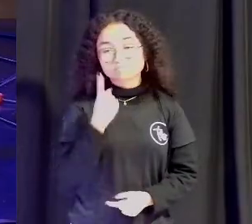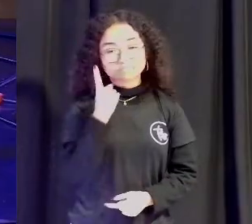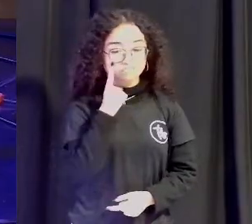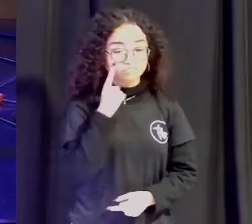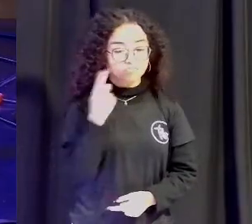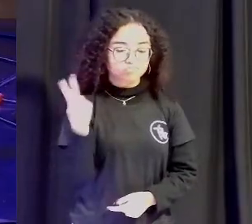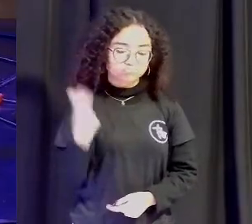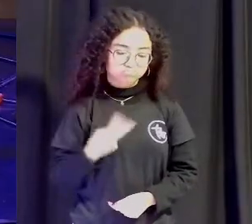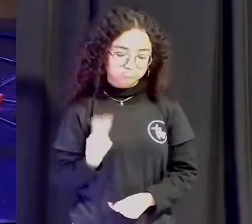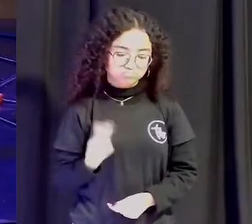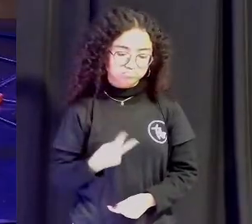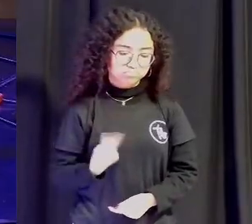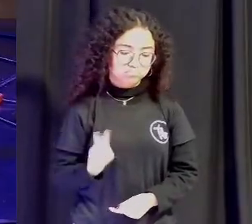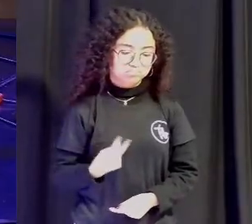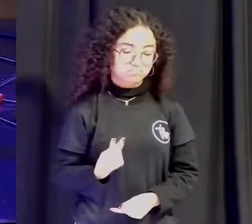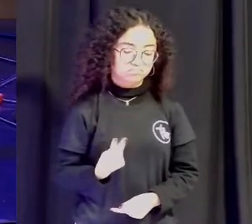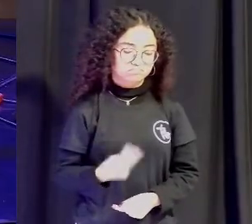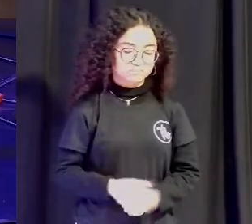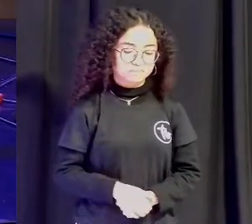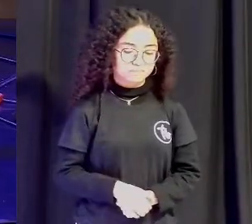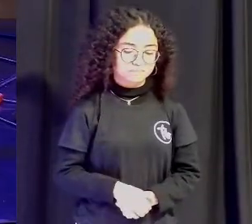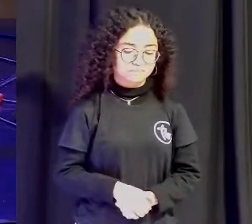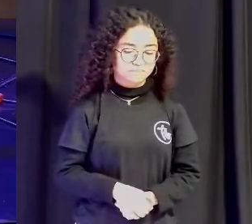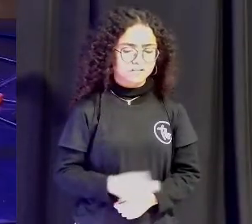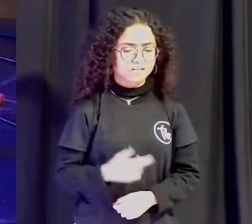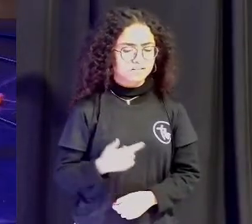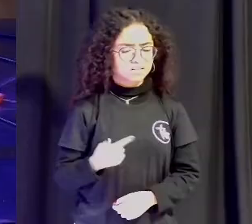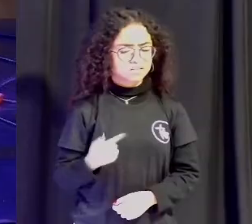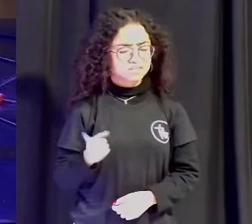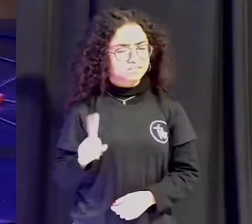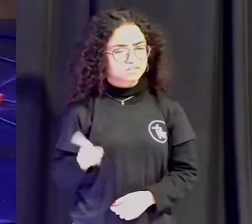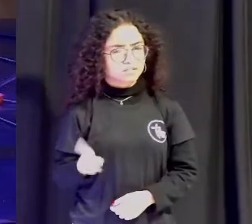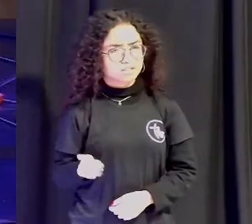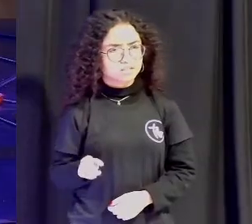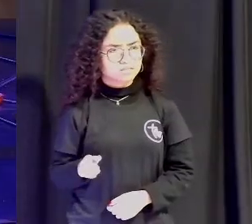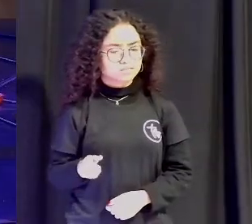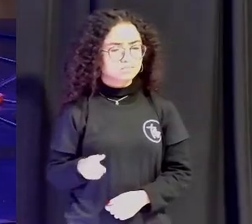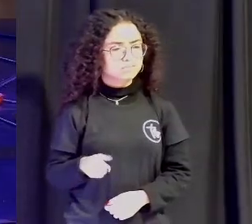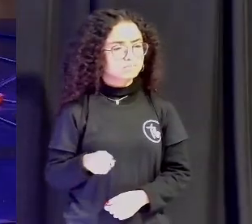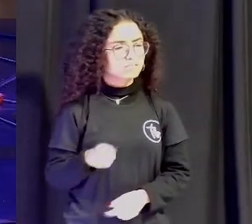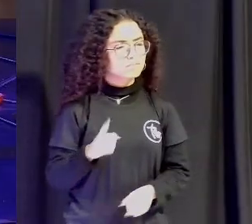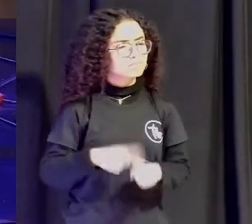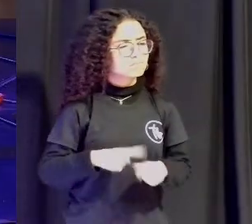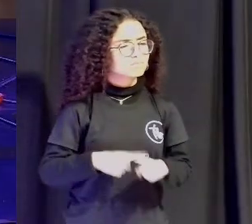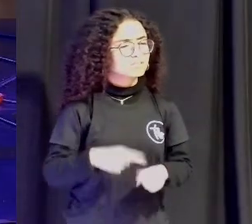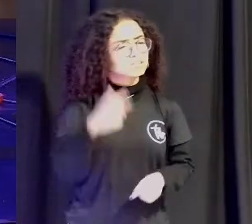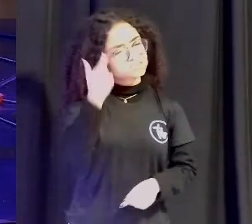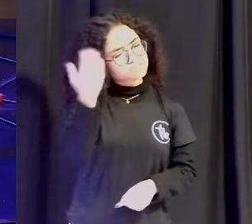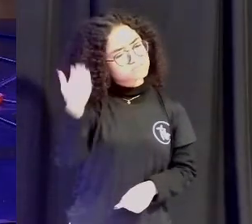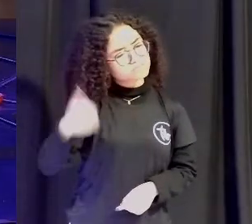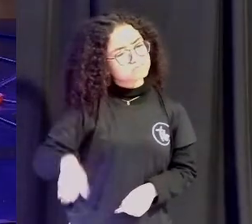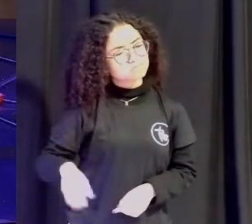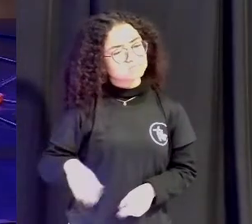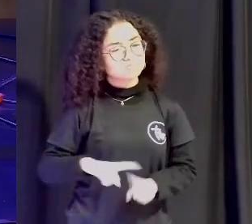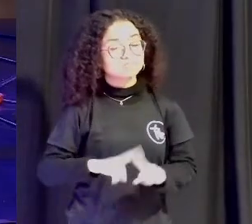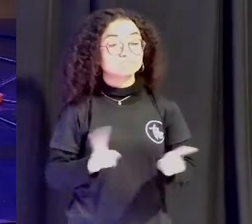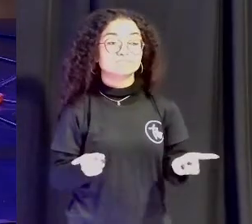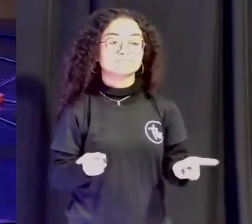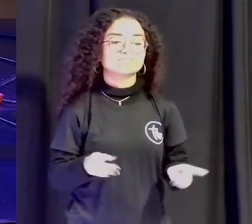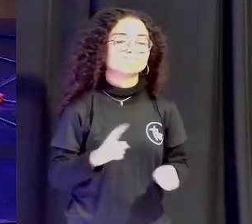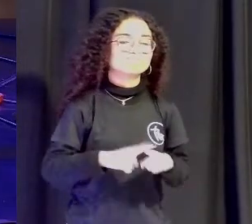Olhe para nós, não porque somos alguma coisa, mas porque temos algo.